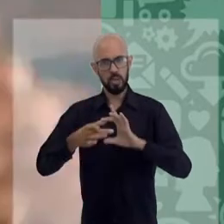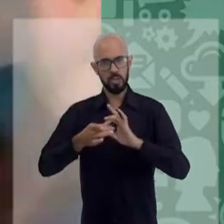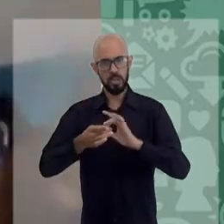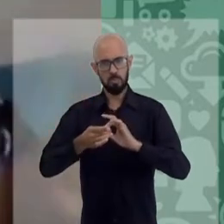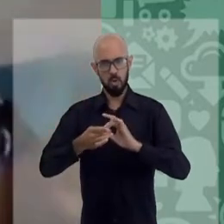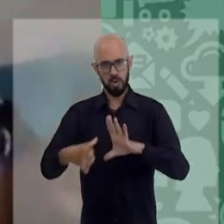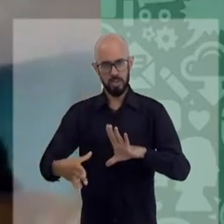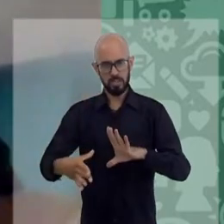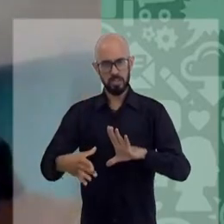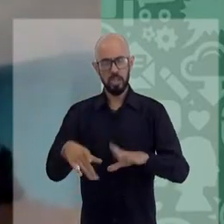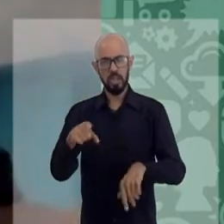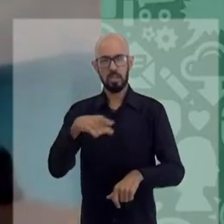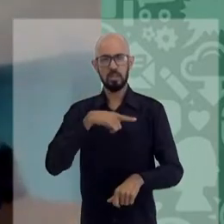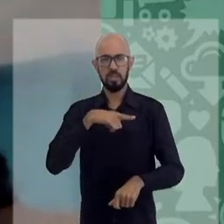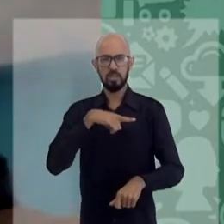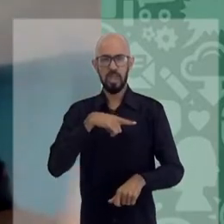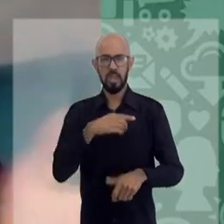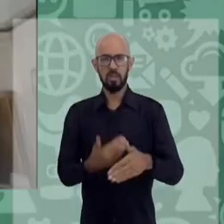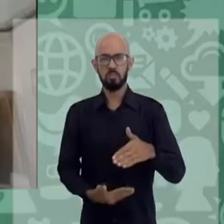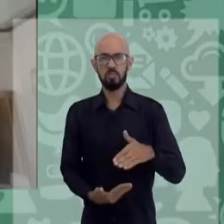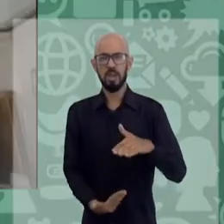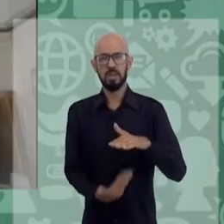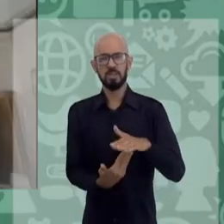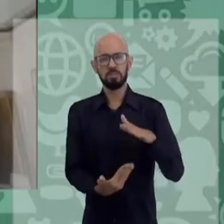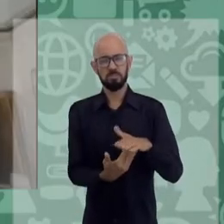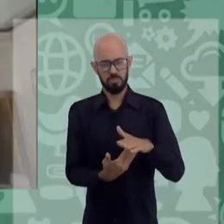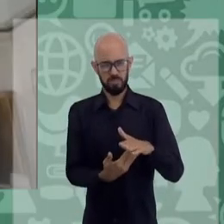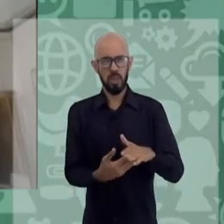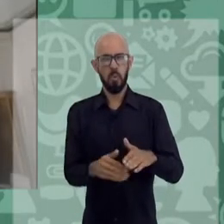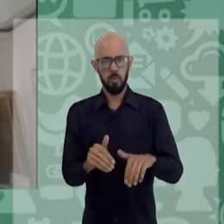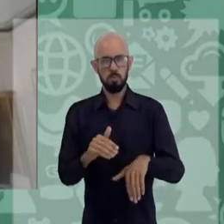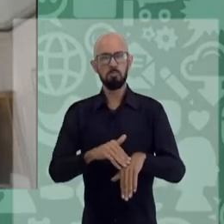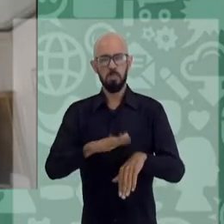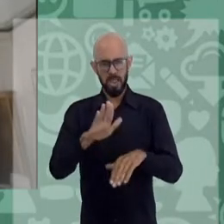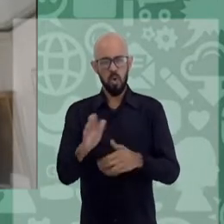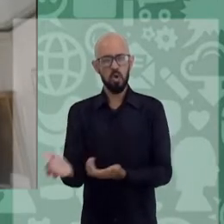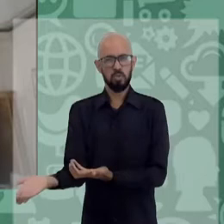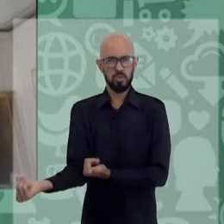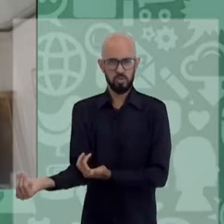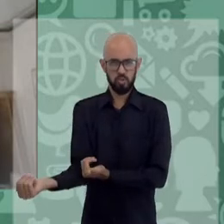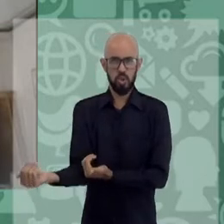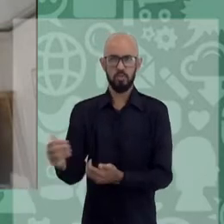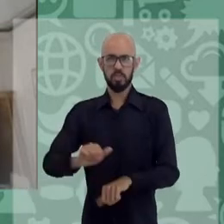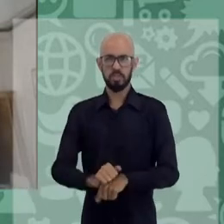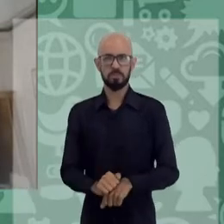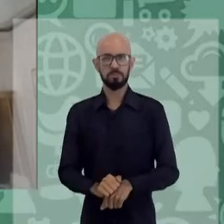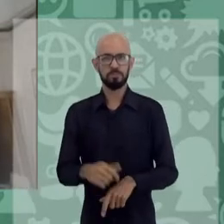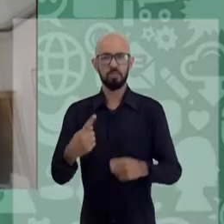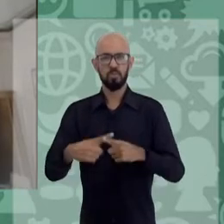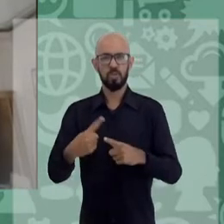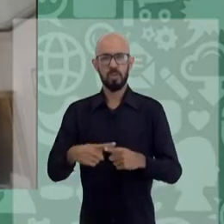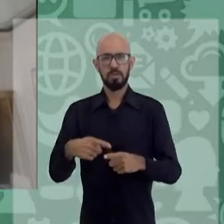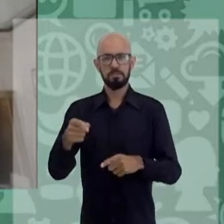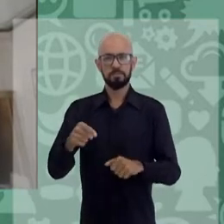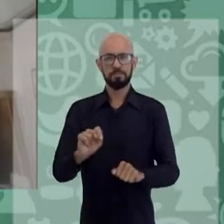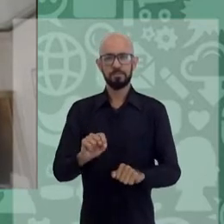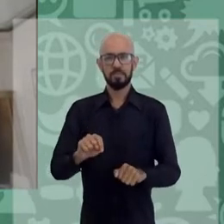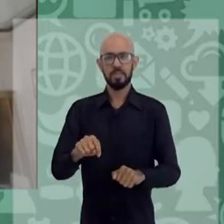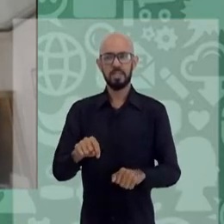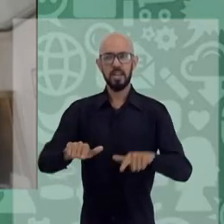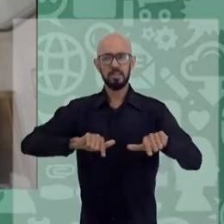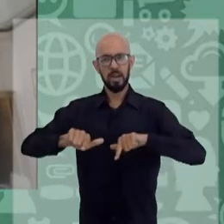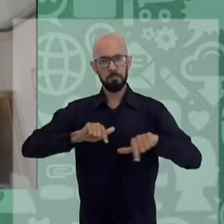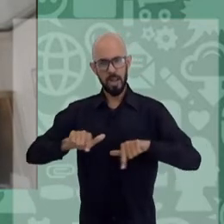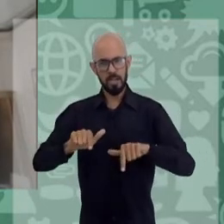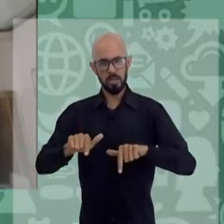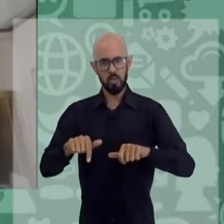entre justamente esse público. O que chamou muita atenção das duas organizações é que as duas trabalham com o público muito jovem